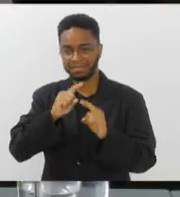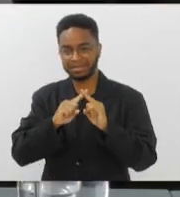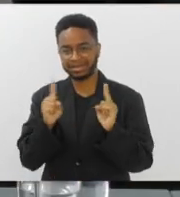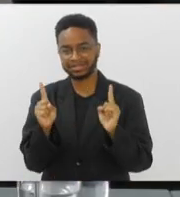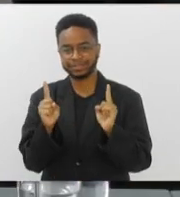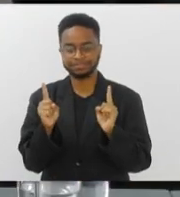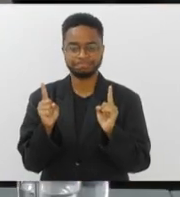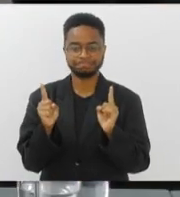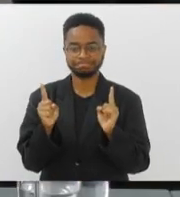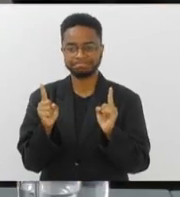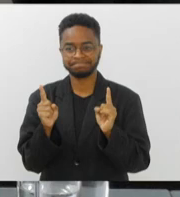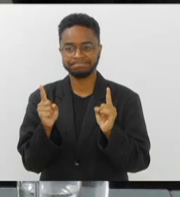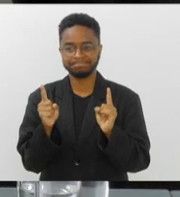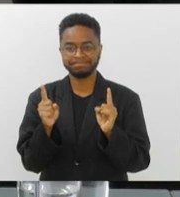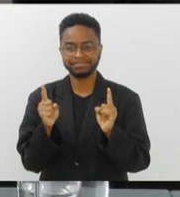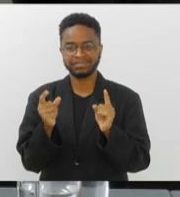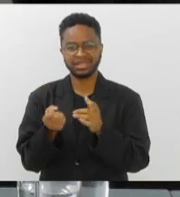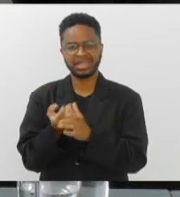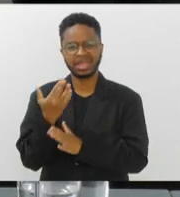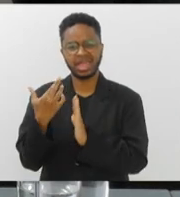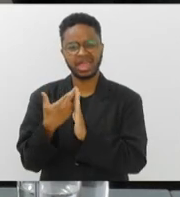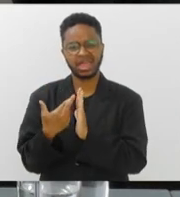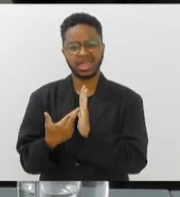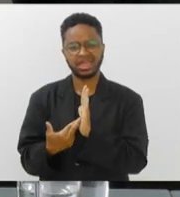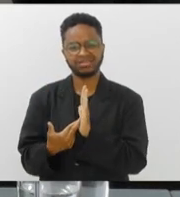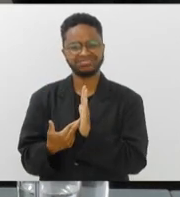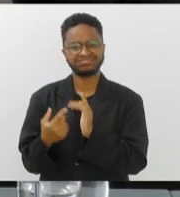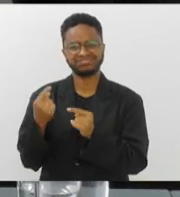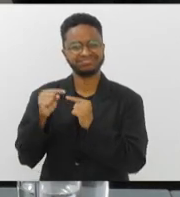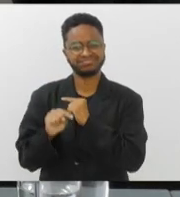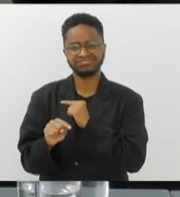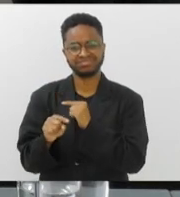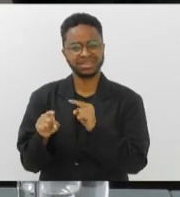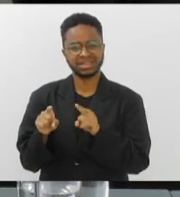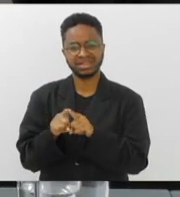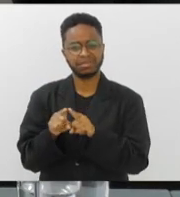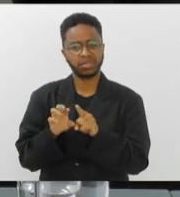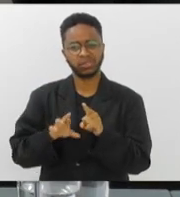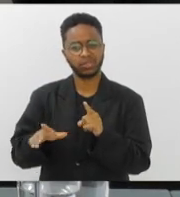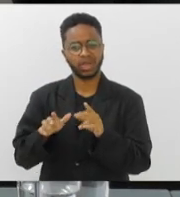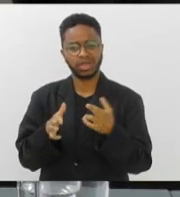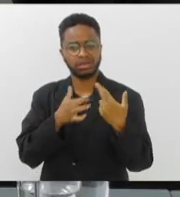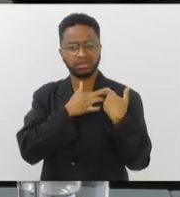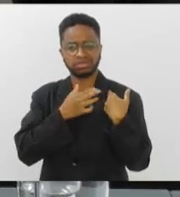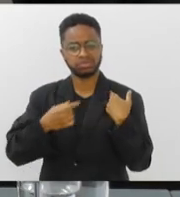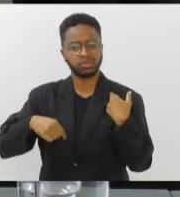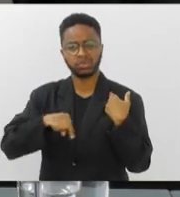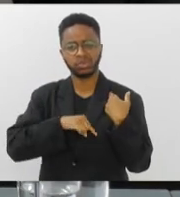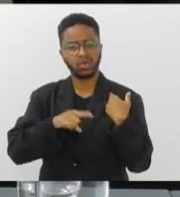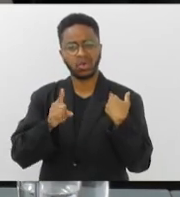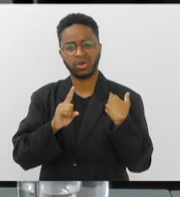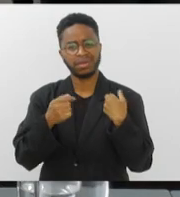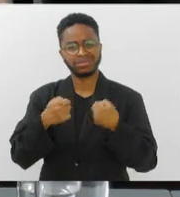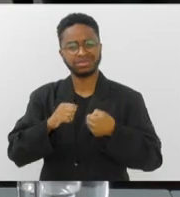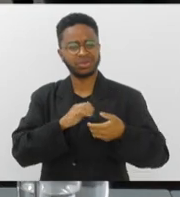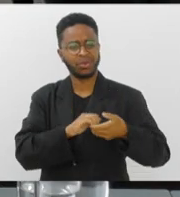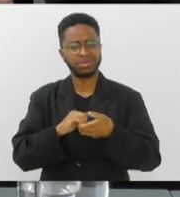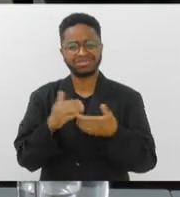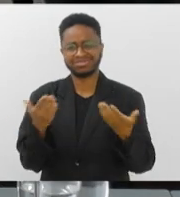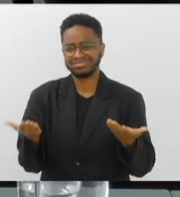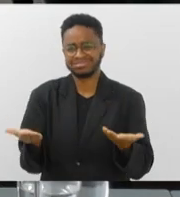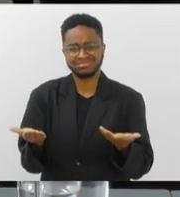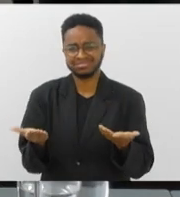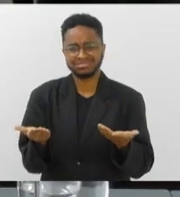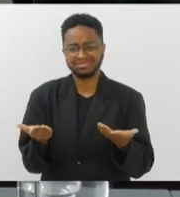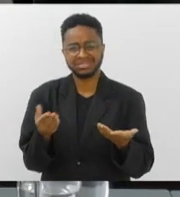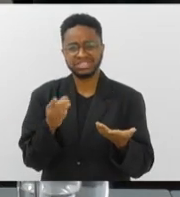ele estabelece uma regra inócua e é uma invasão de... Você tem que perfilar, tem que se cumprimentar. Se for do